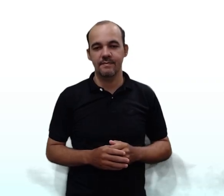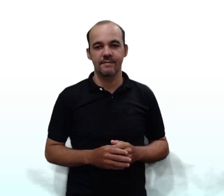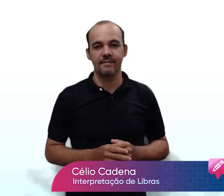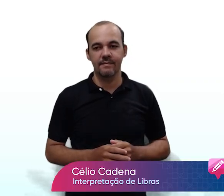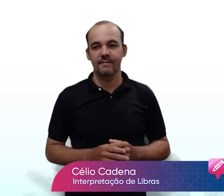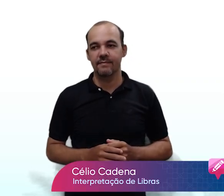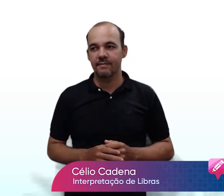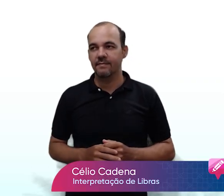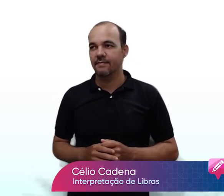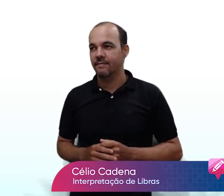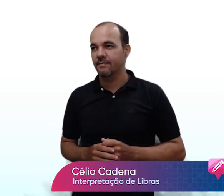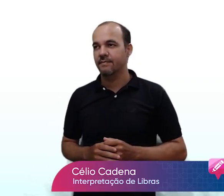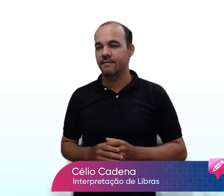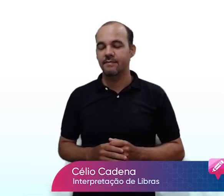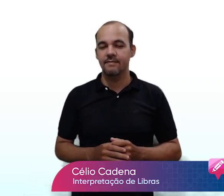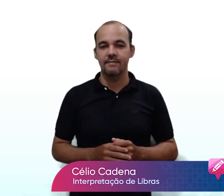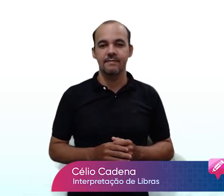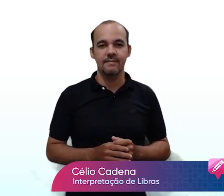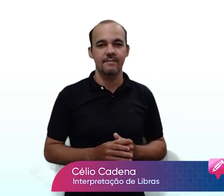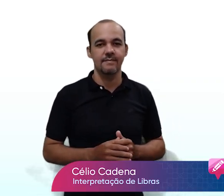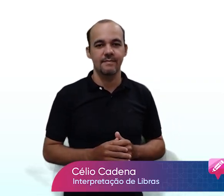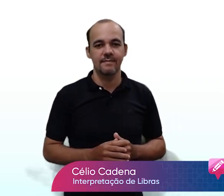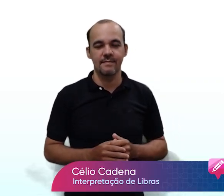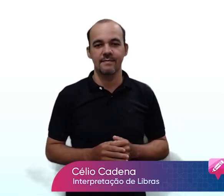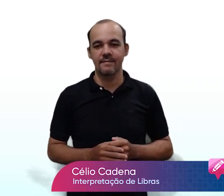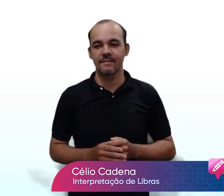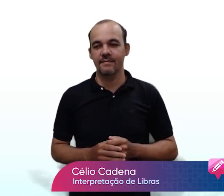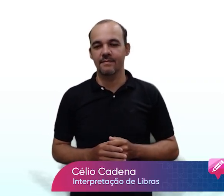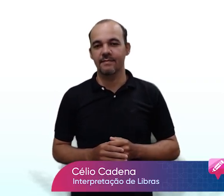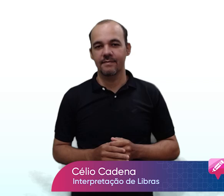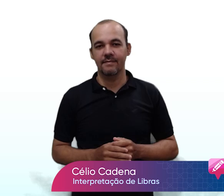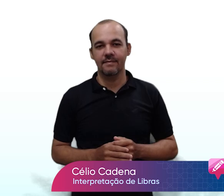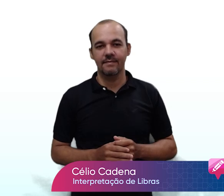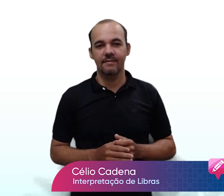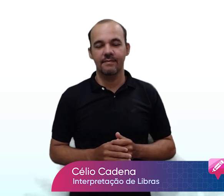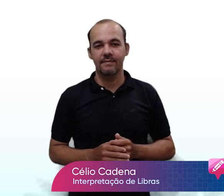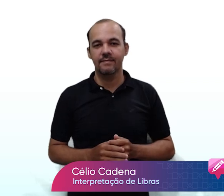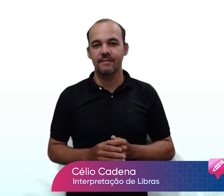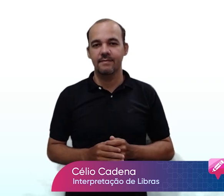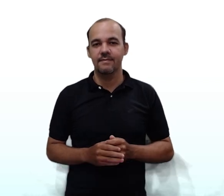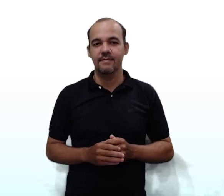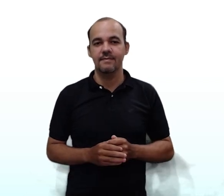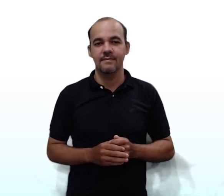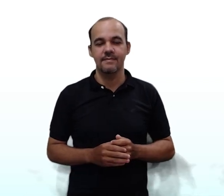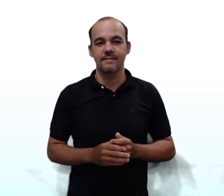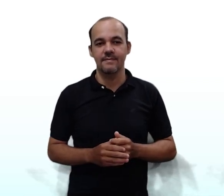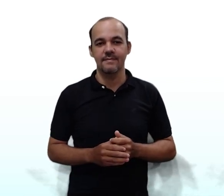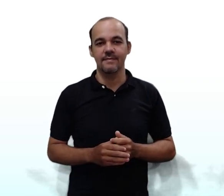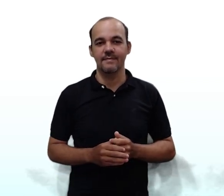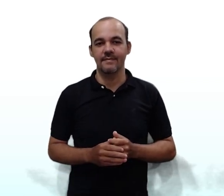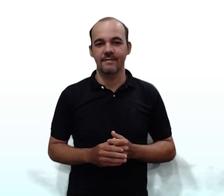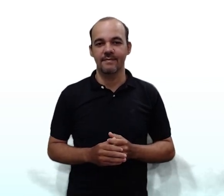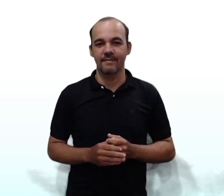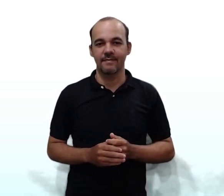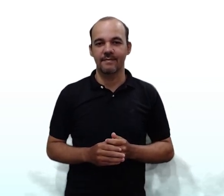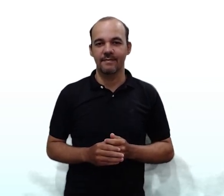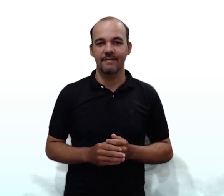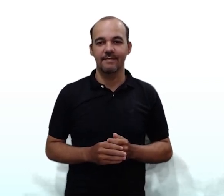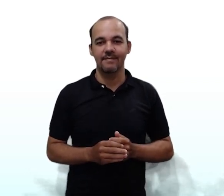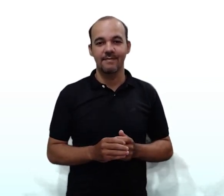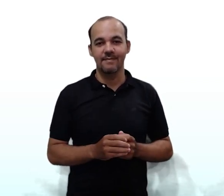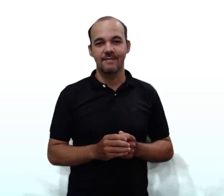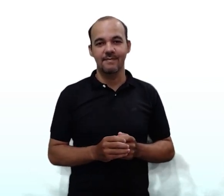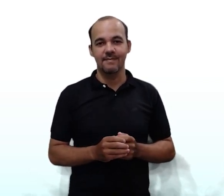Hello there, I am Rafael Cardoso, your English teacher, and first of all, I would like to welcome you all to our